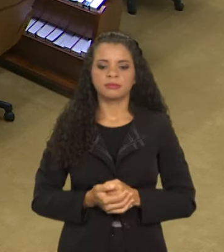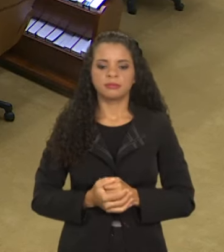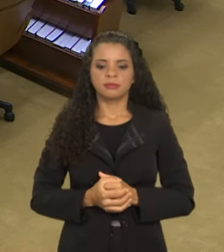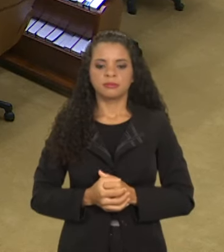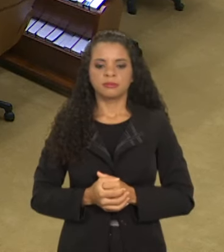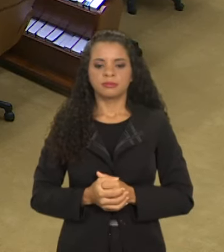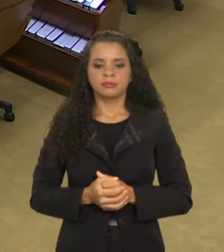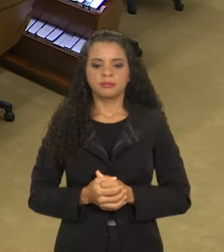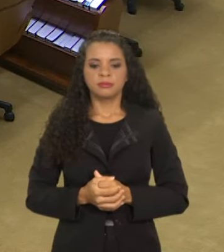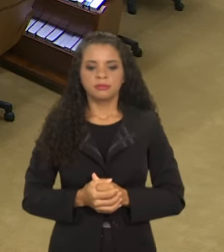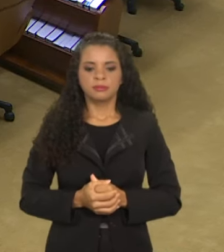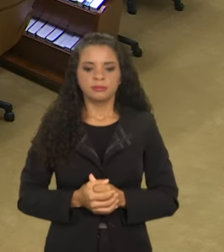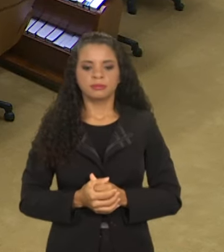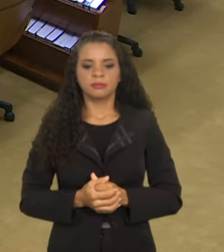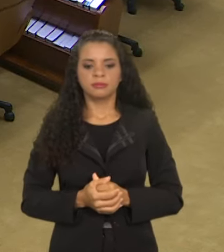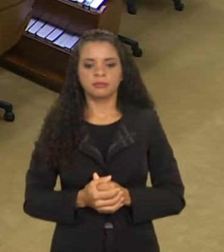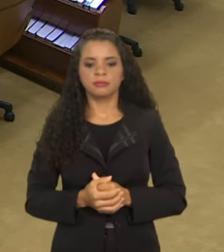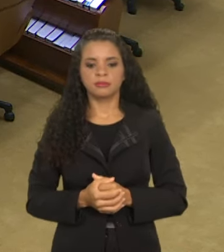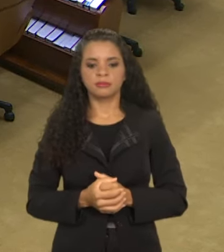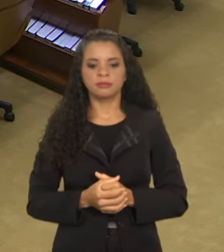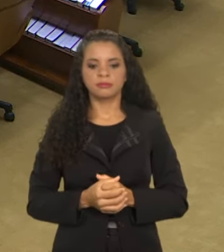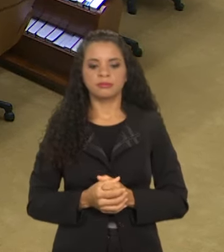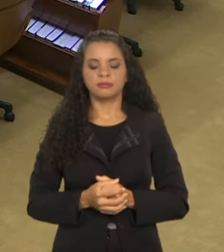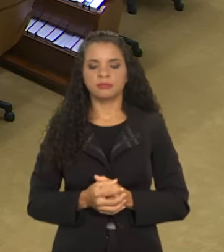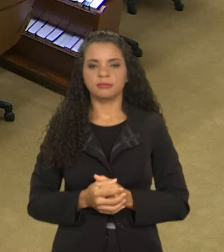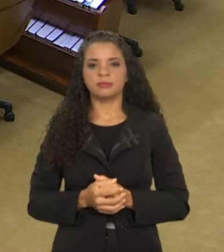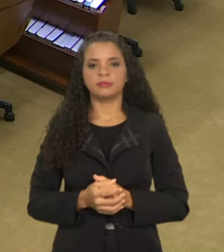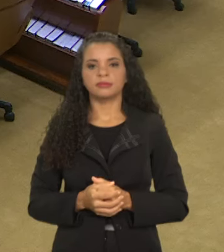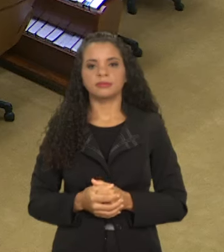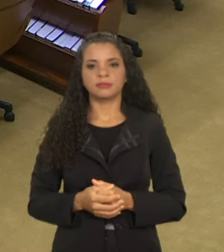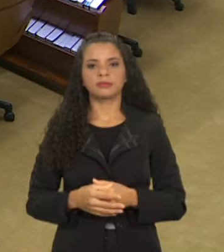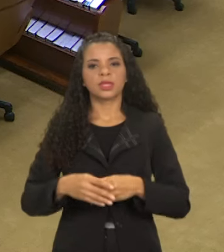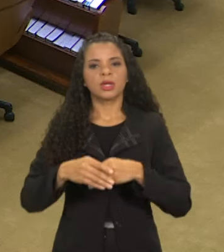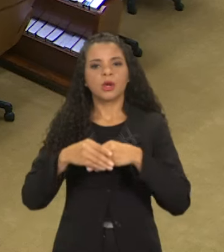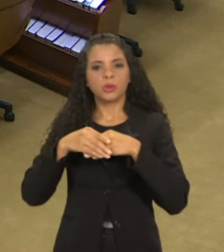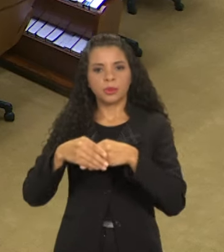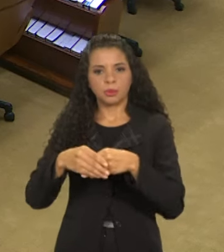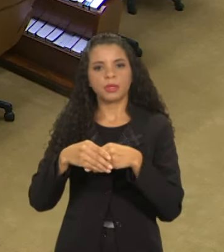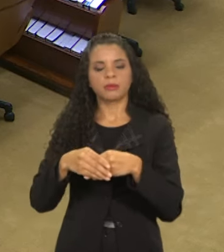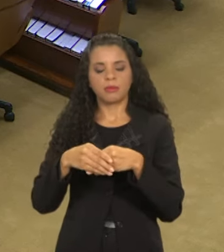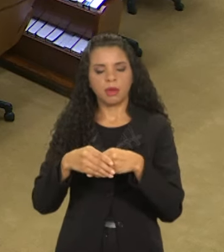Quero cumprimentar Vossa Excelência pela celebração do acordo,